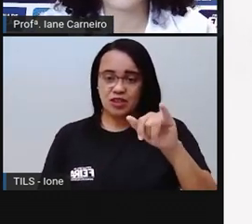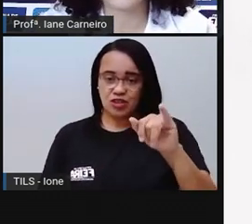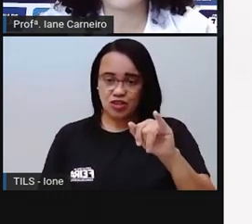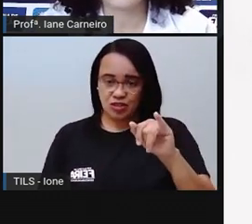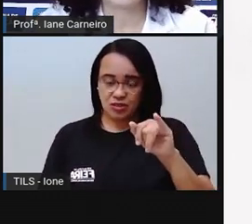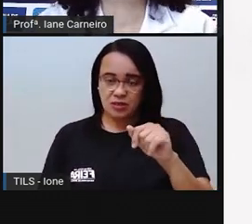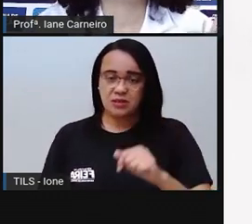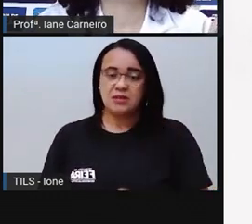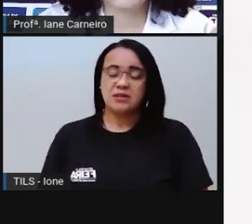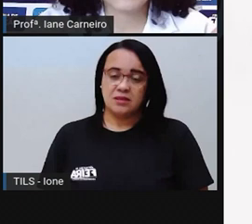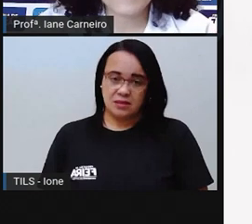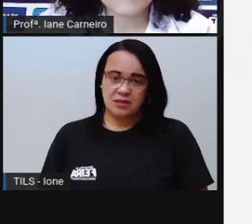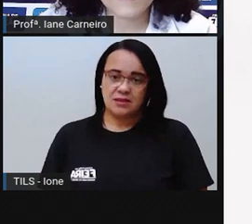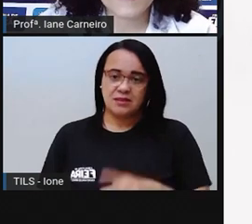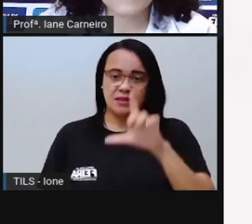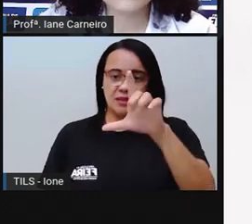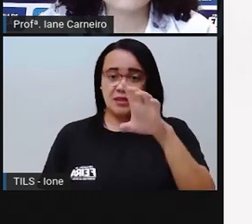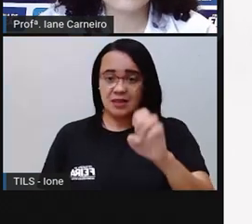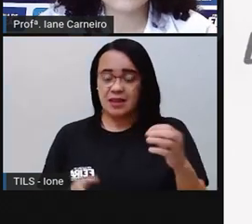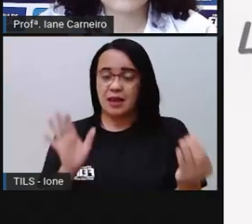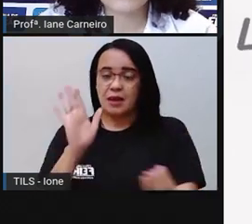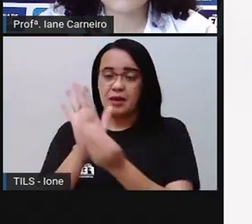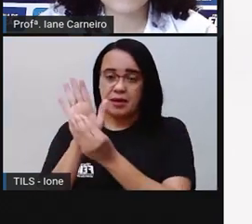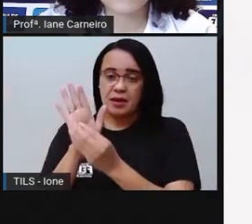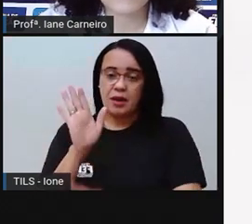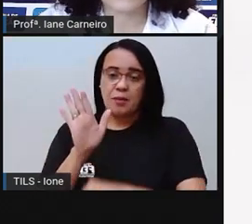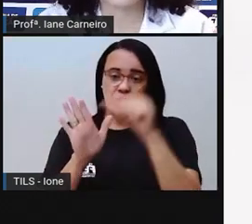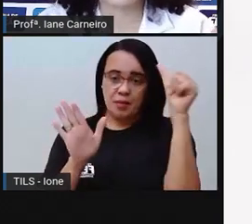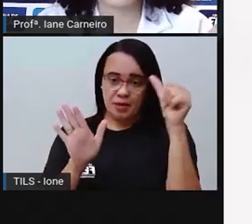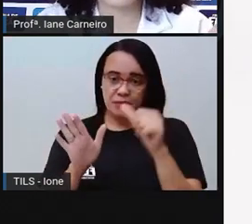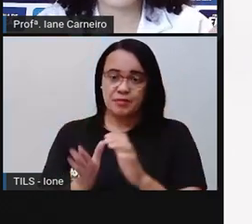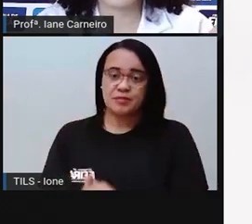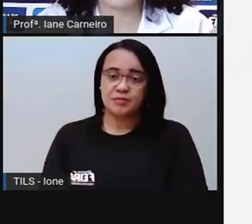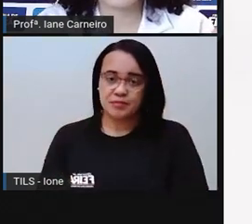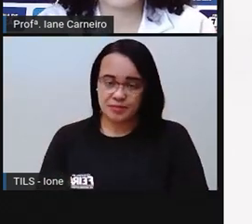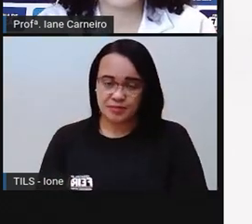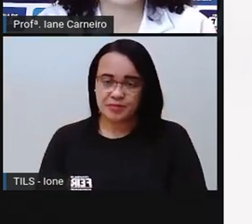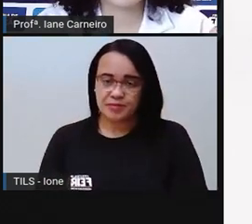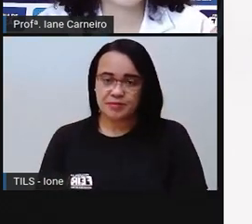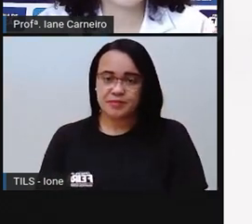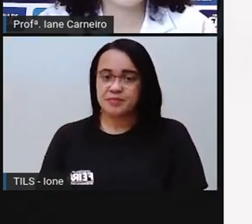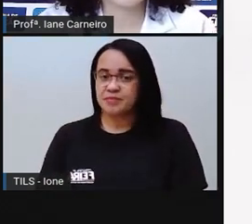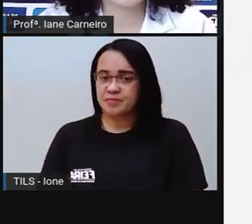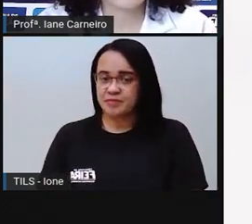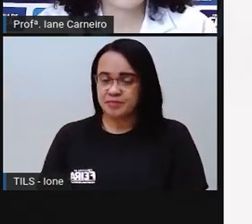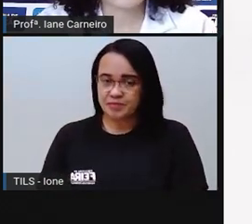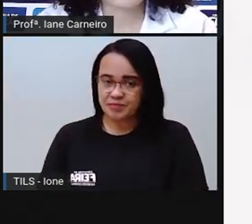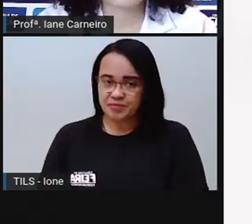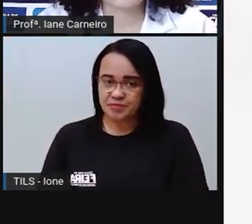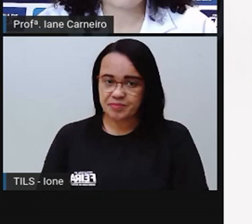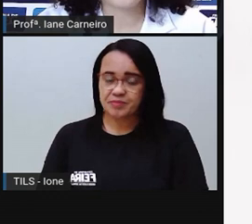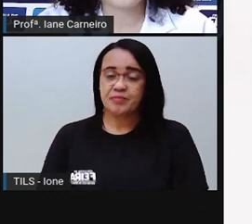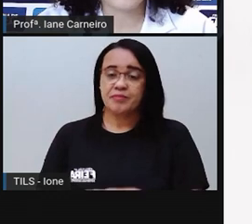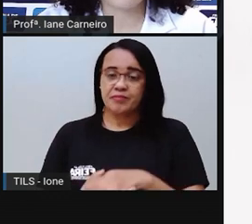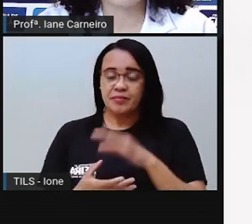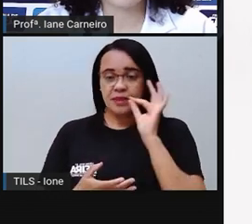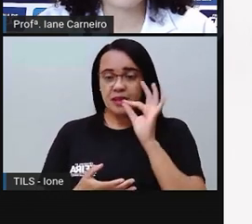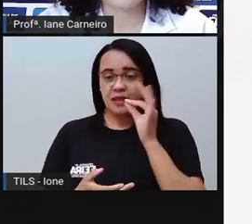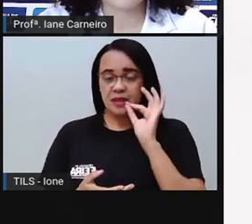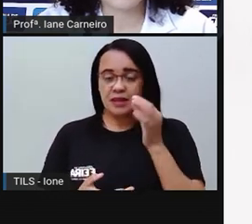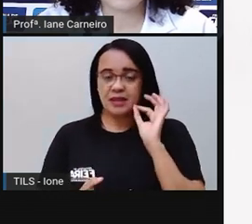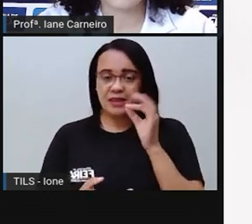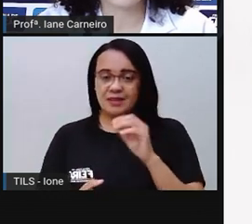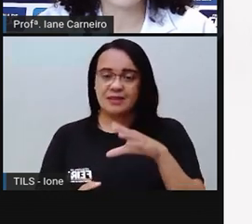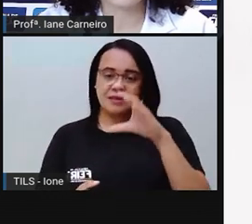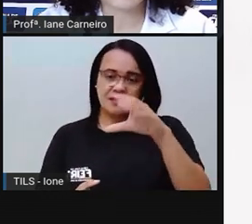O le, né? Então, ó, vou botar o le para cá. Le, depois, café. Onde é que está escrito